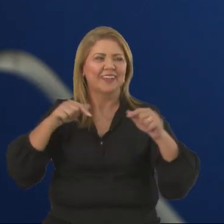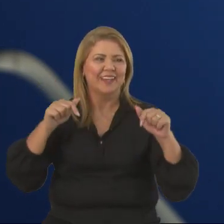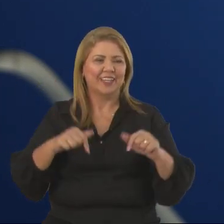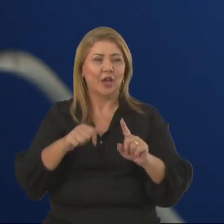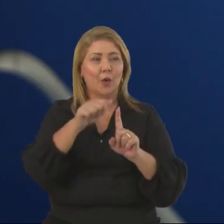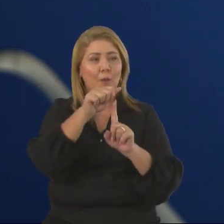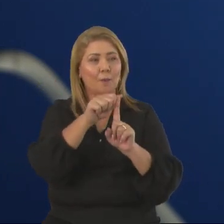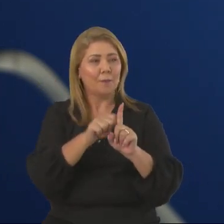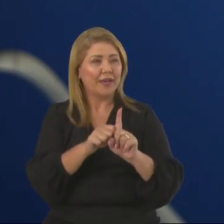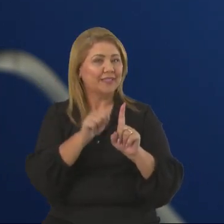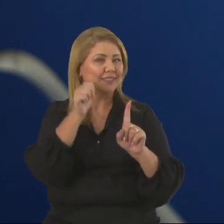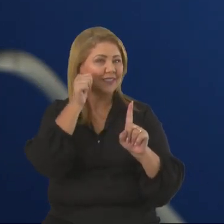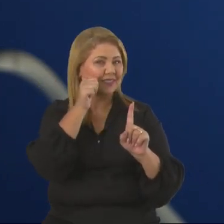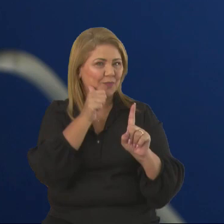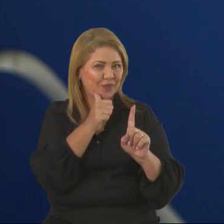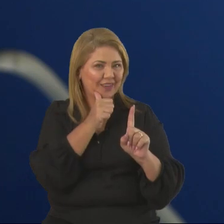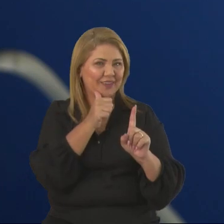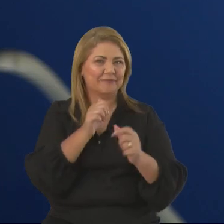da mulher, né?